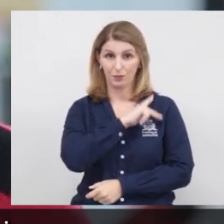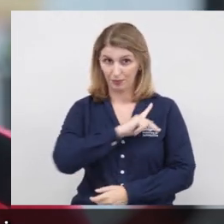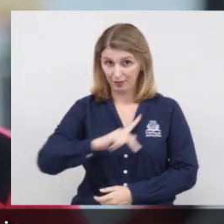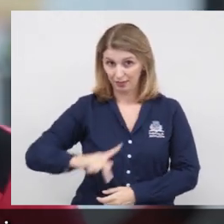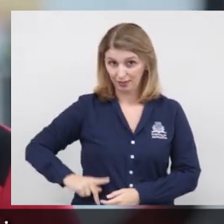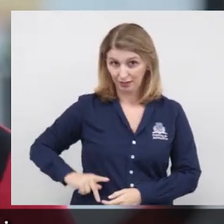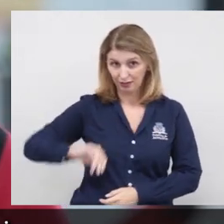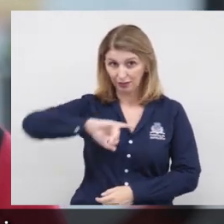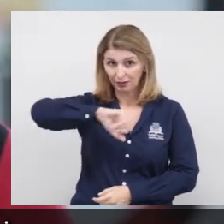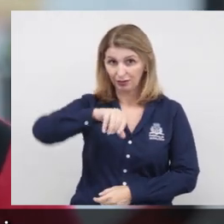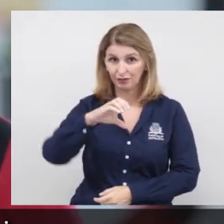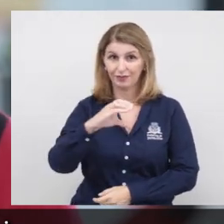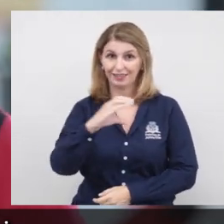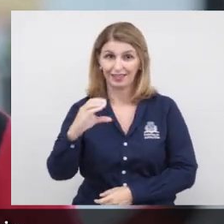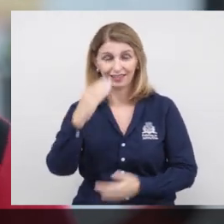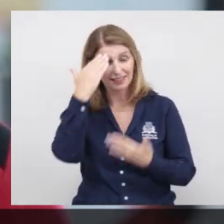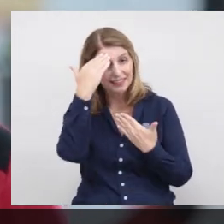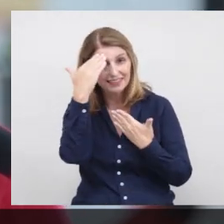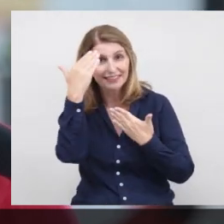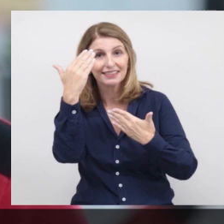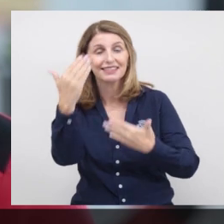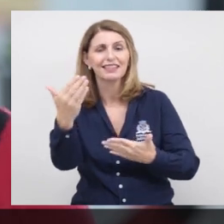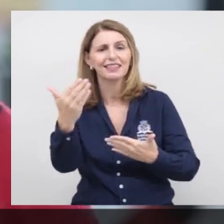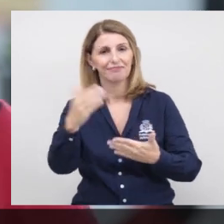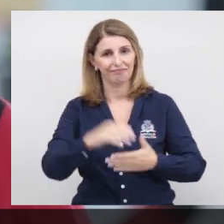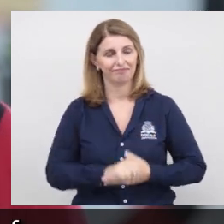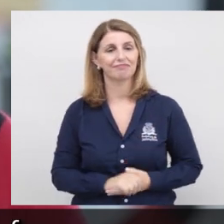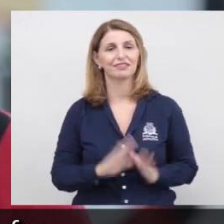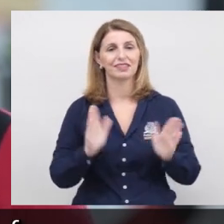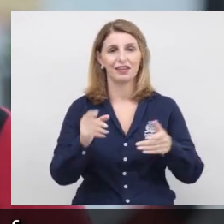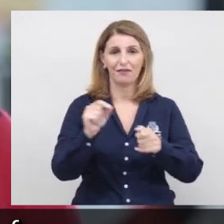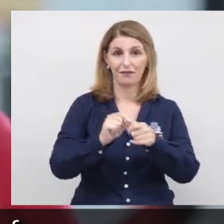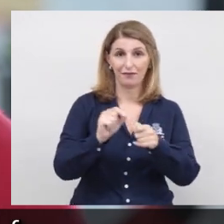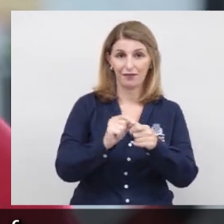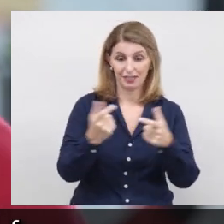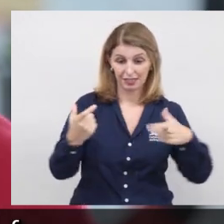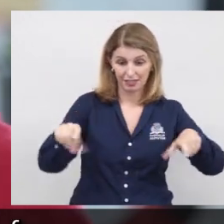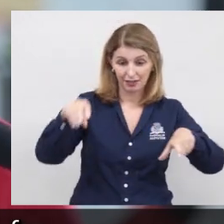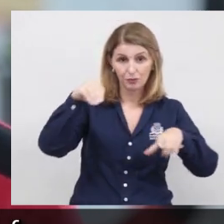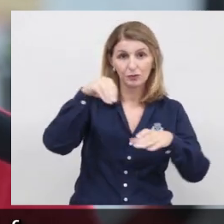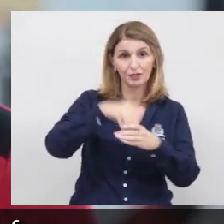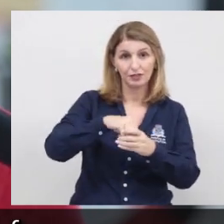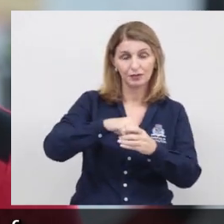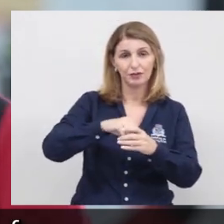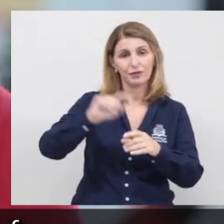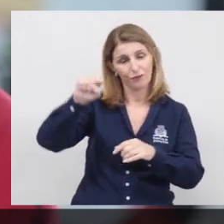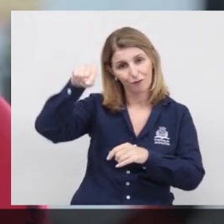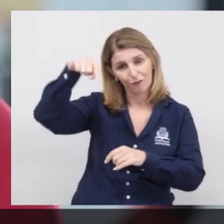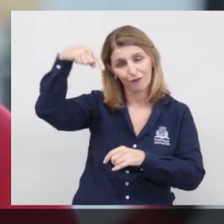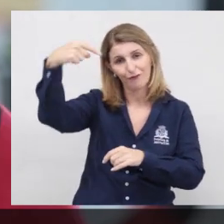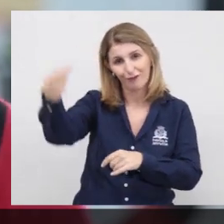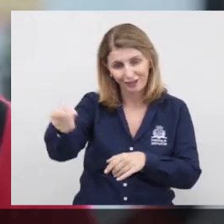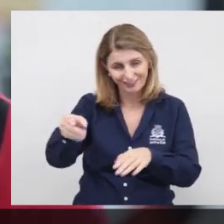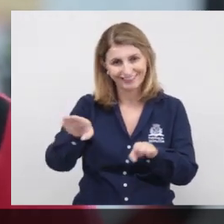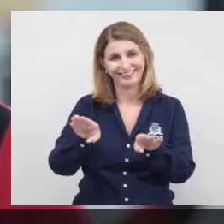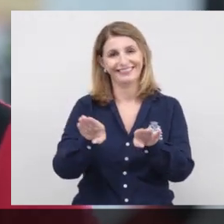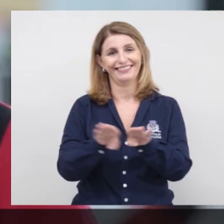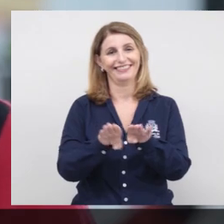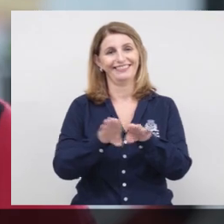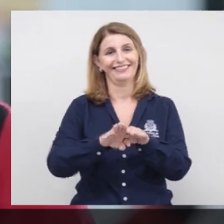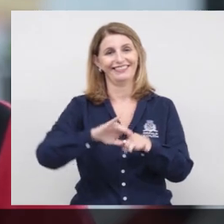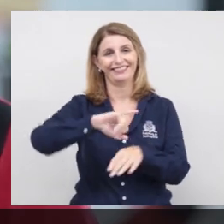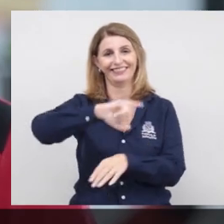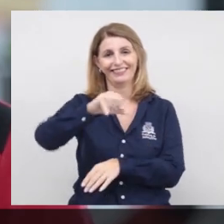e eu aqui como presidente de Joinville Esporte Clube hoje quero te agradecer imensamente pelo que você fez dentro de campo e o que faz também já há muito tempo